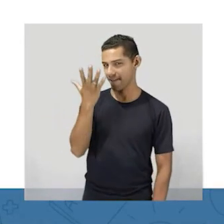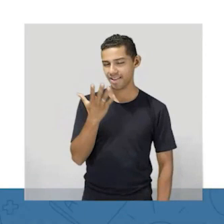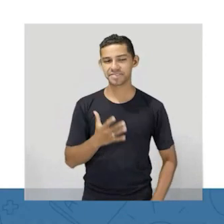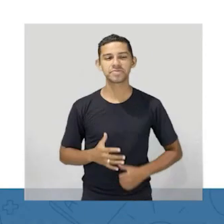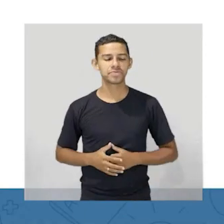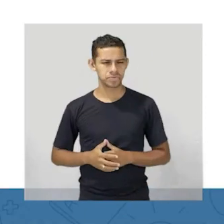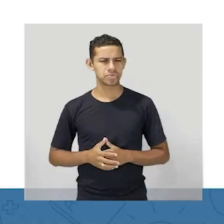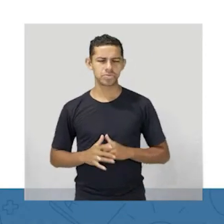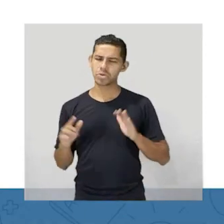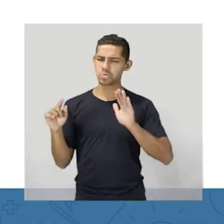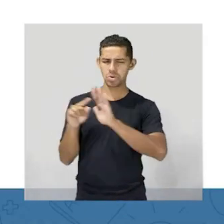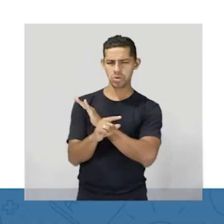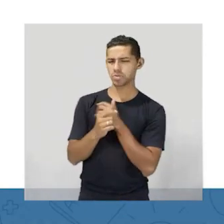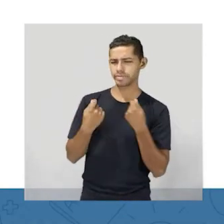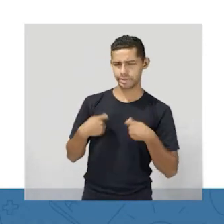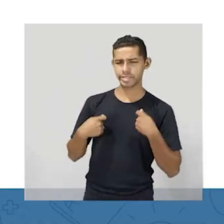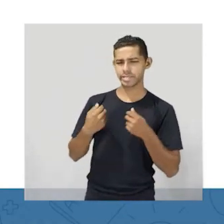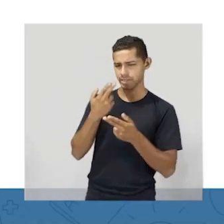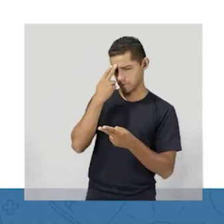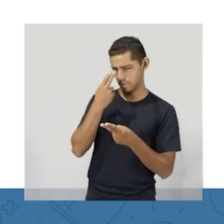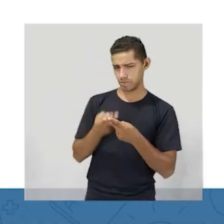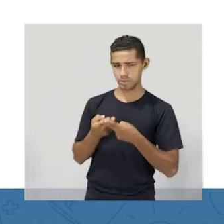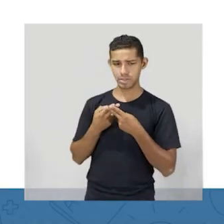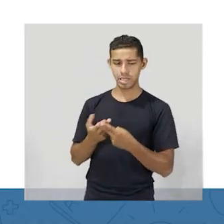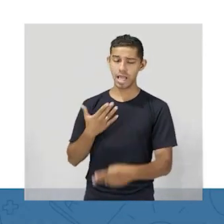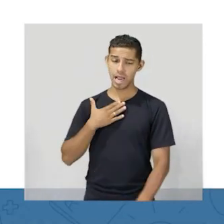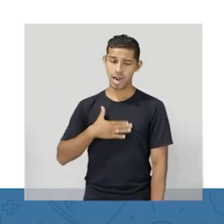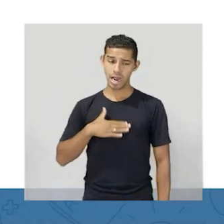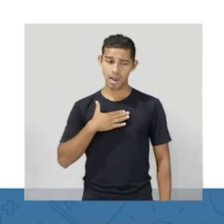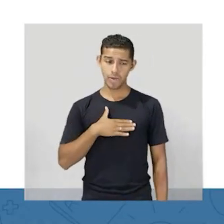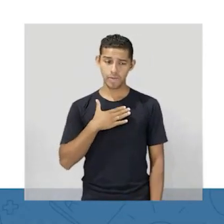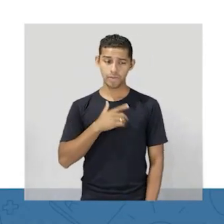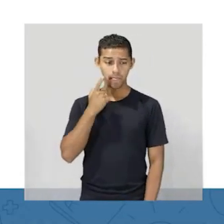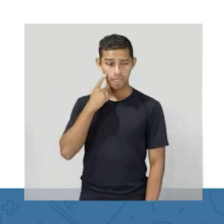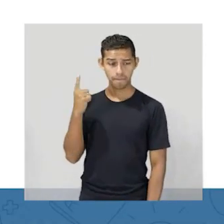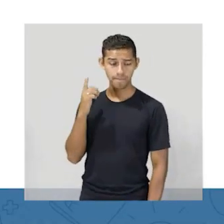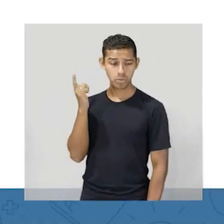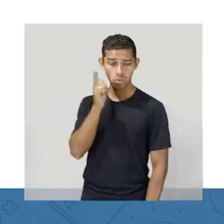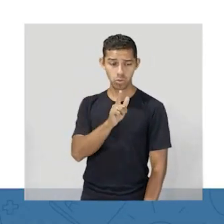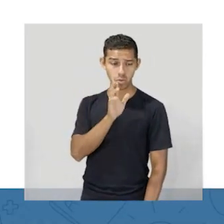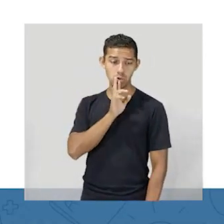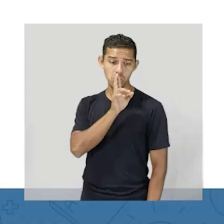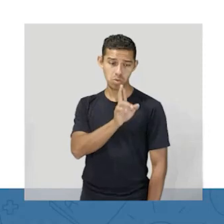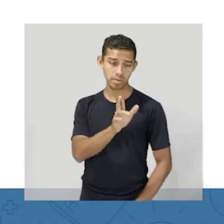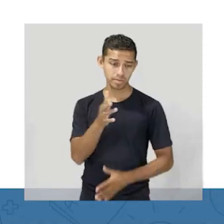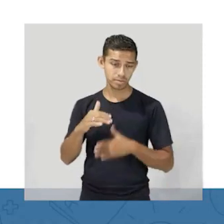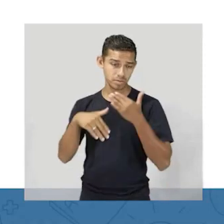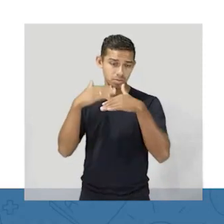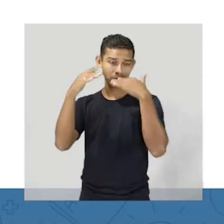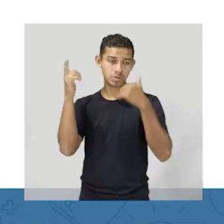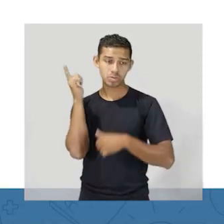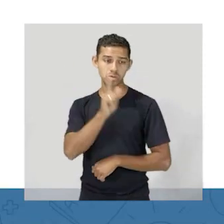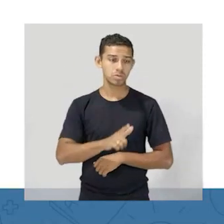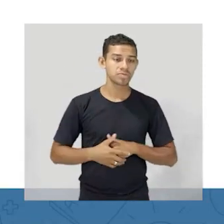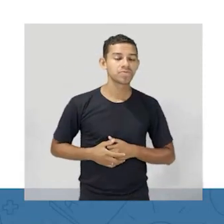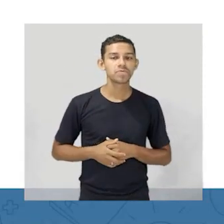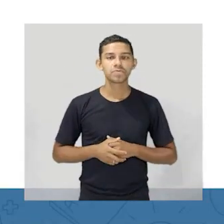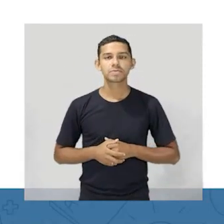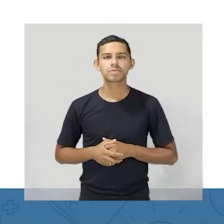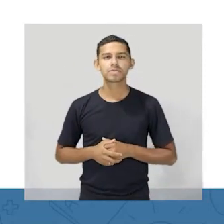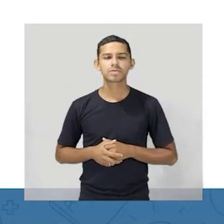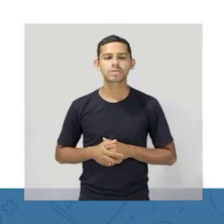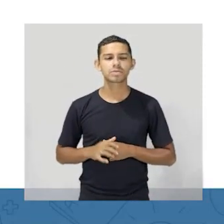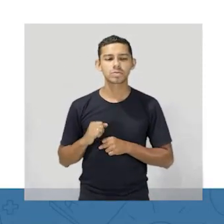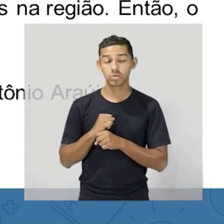né? Uma questão que tu precisa ter paciência, mas com calma, grifando os termos, tu consegue responder. Bora evoluir. Questão